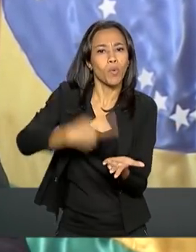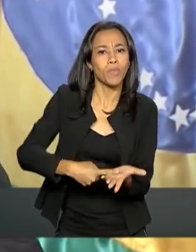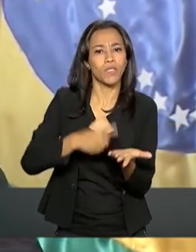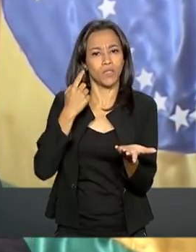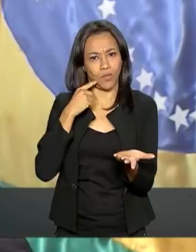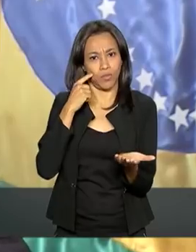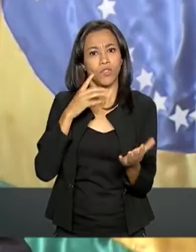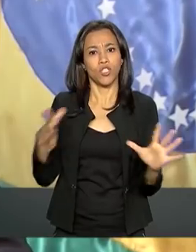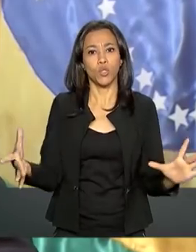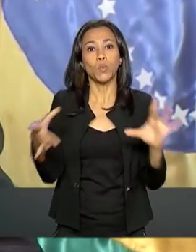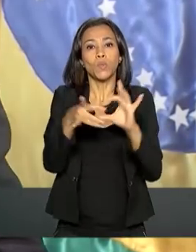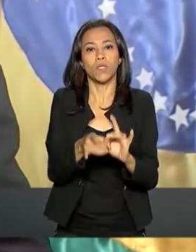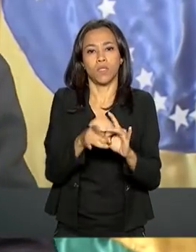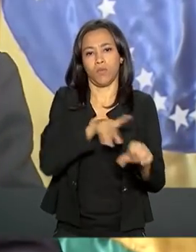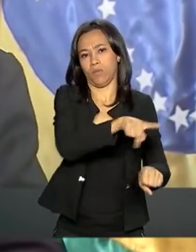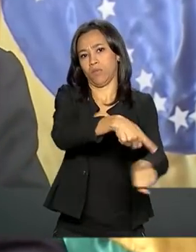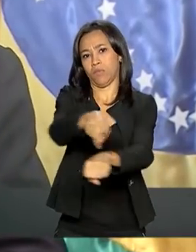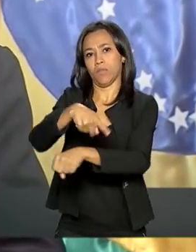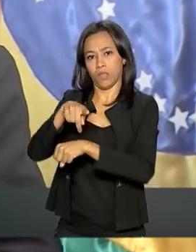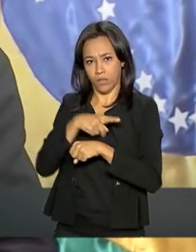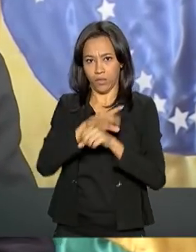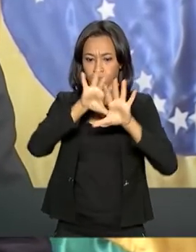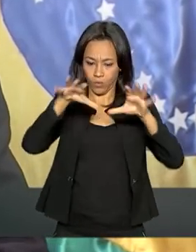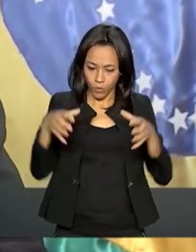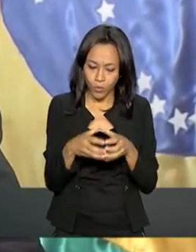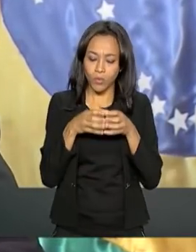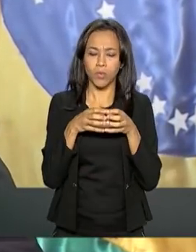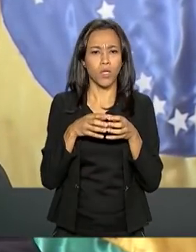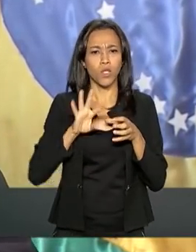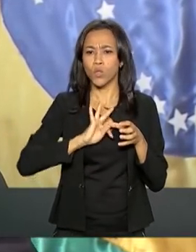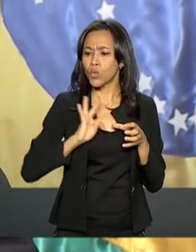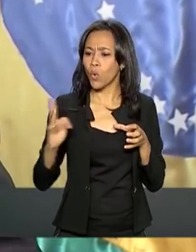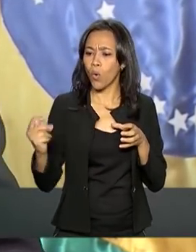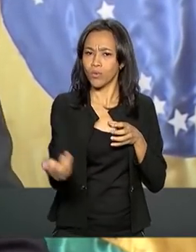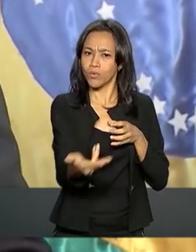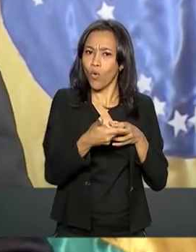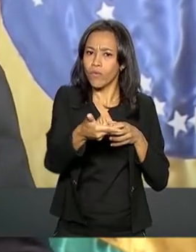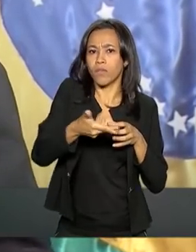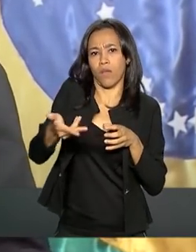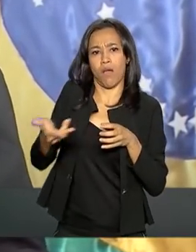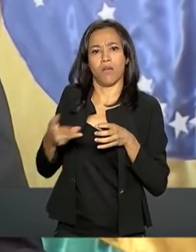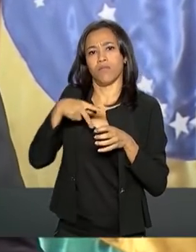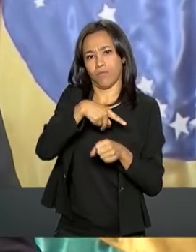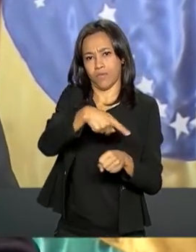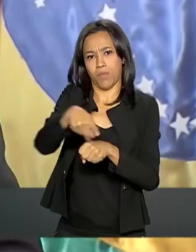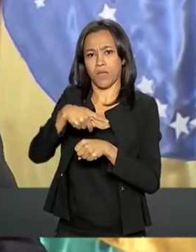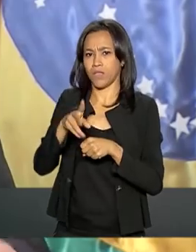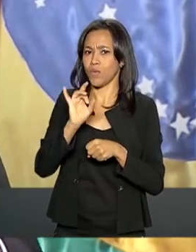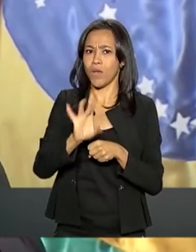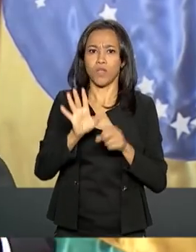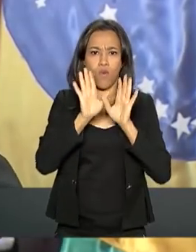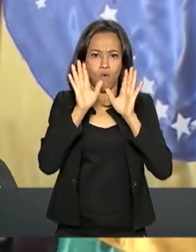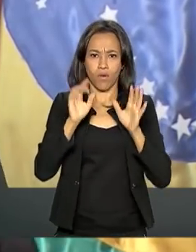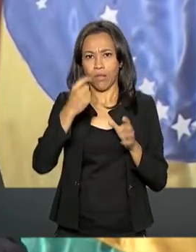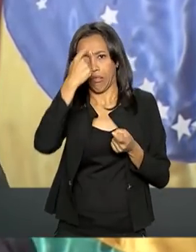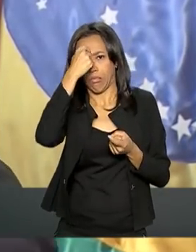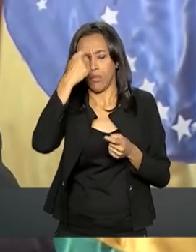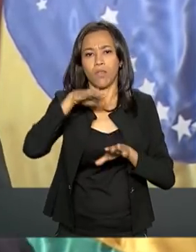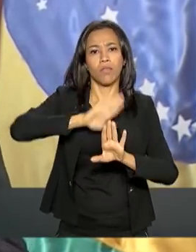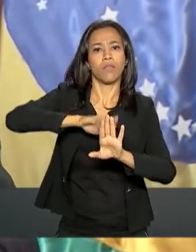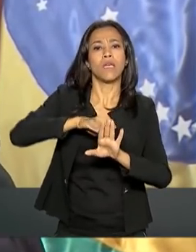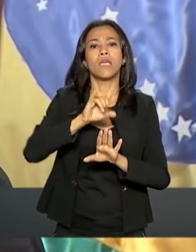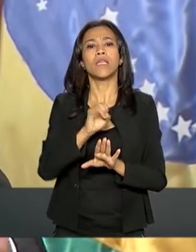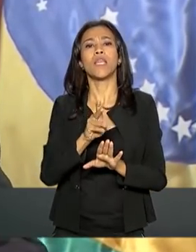de integração, para a qual estão todos os países são convidados, porque a PROSUL não é um fórum ideológico.